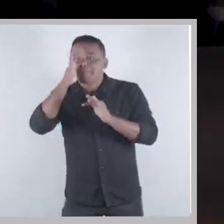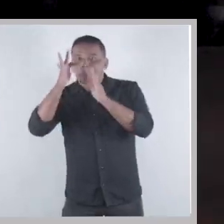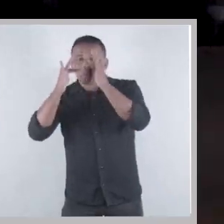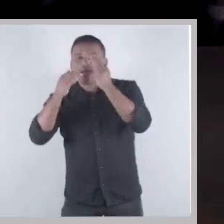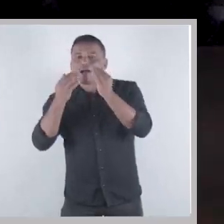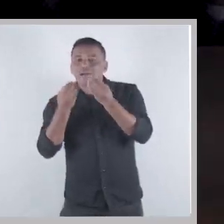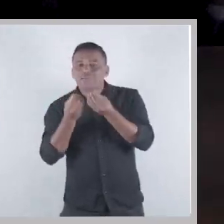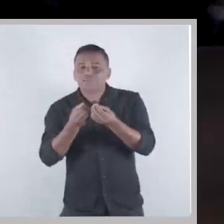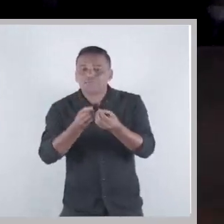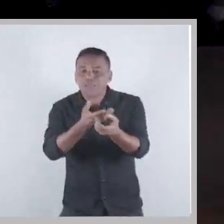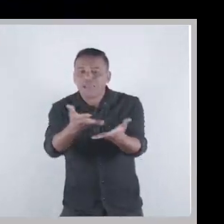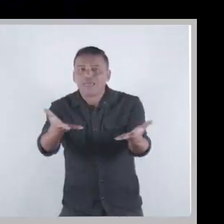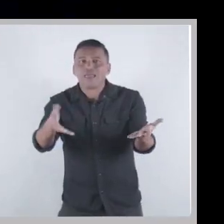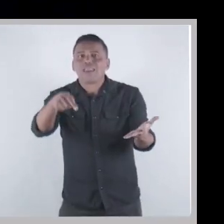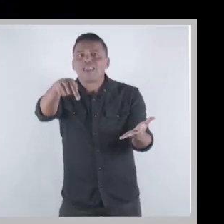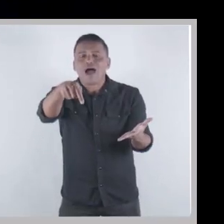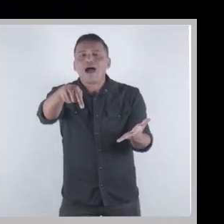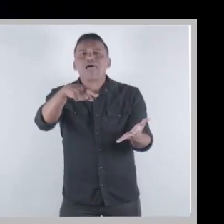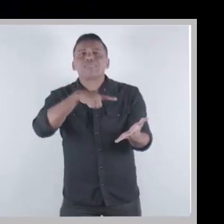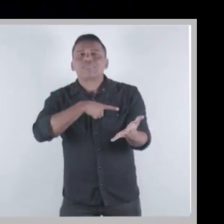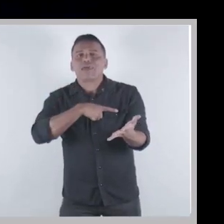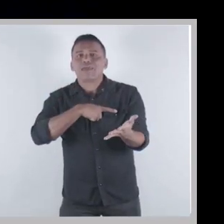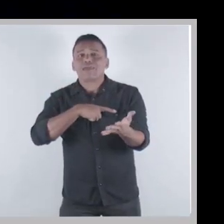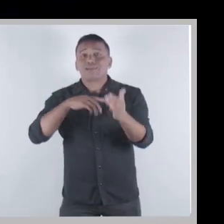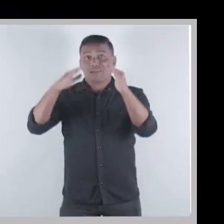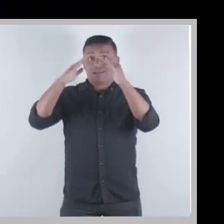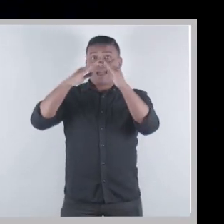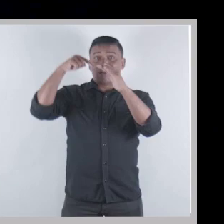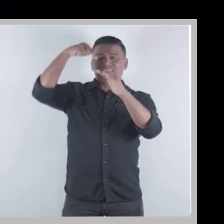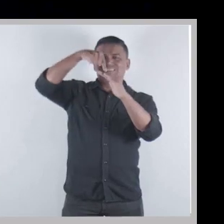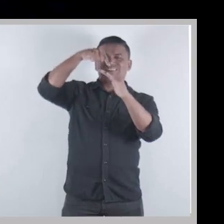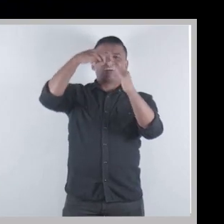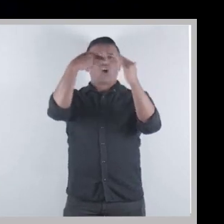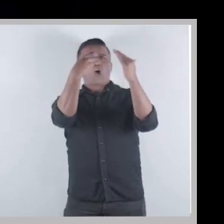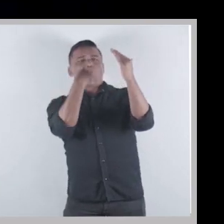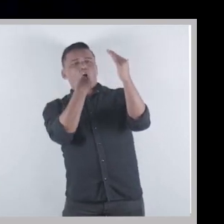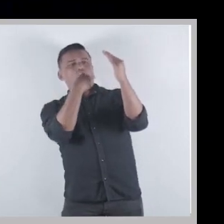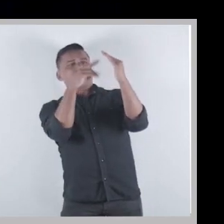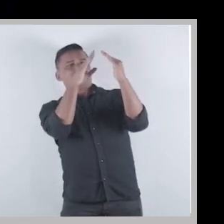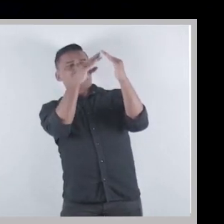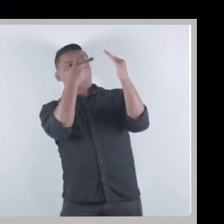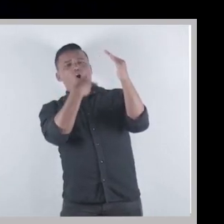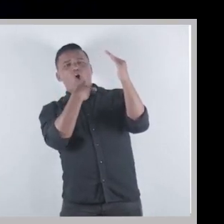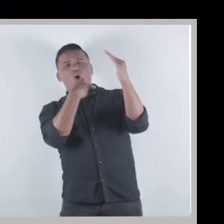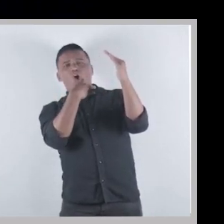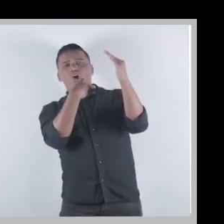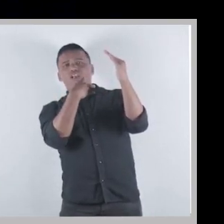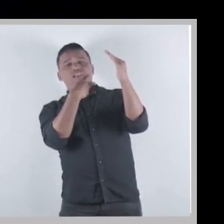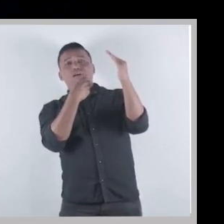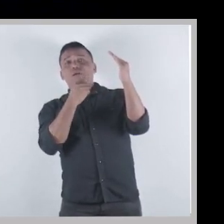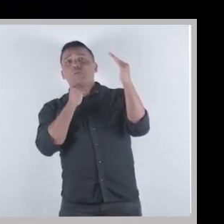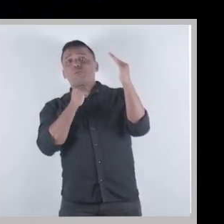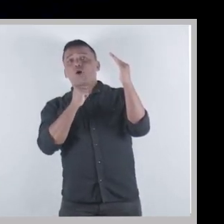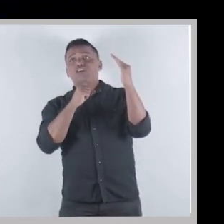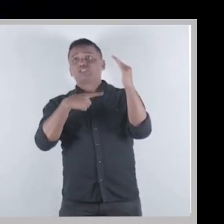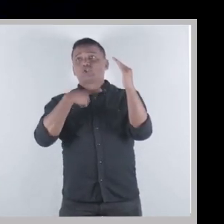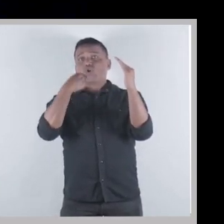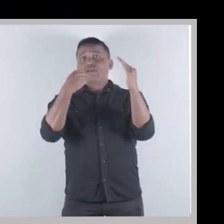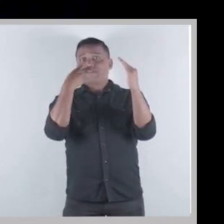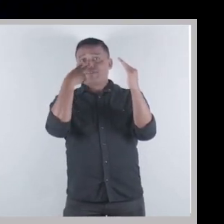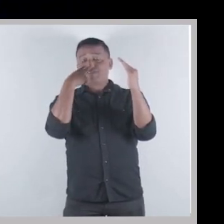estariam aterradas por lá? E o teto que te encara toda noite? O que será que ele não poderia escolher não